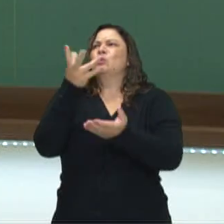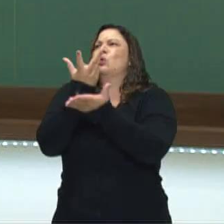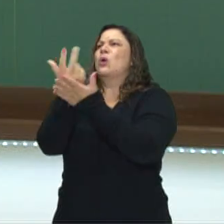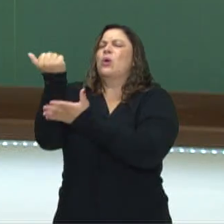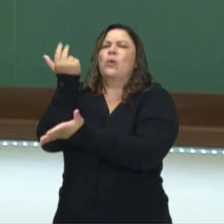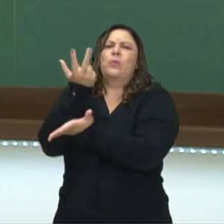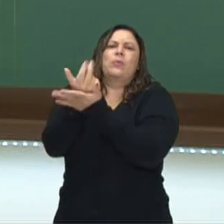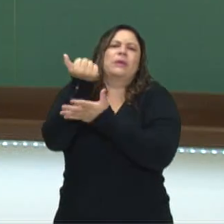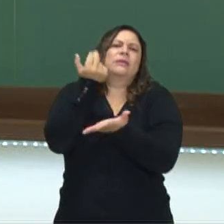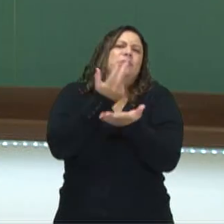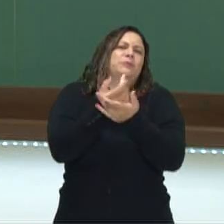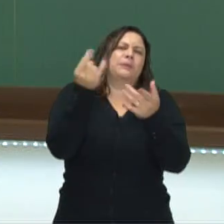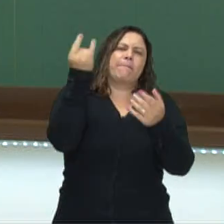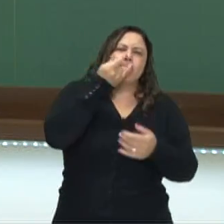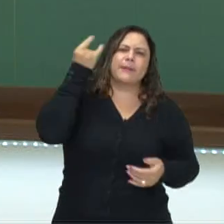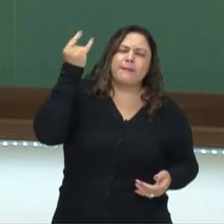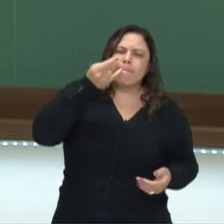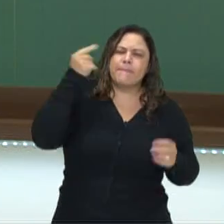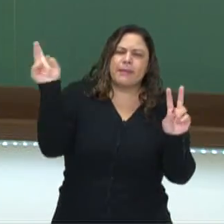é só